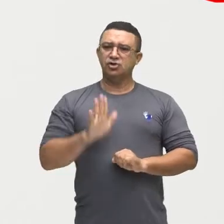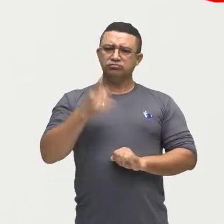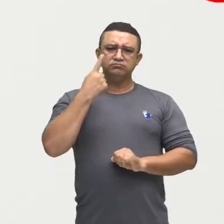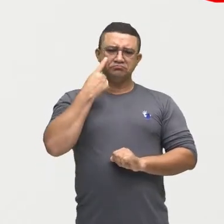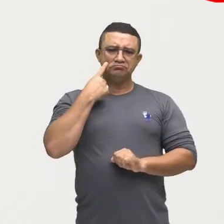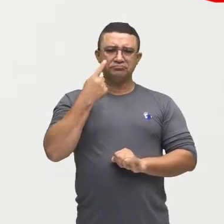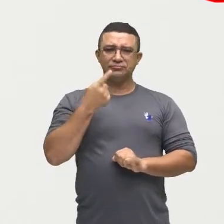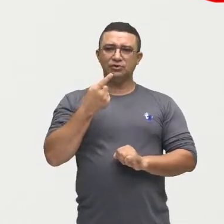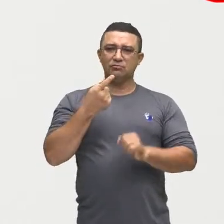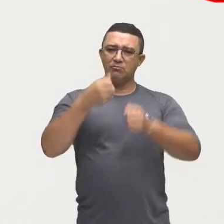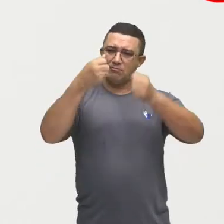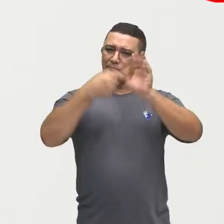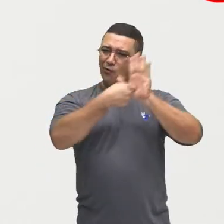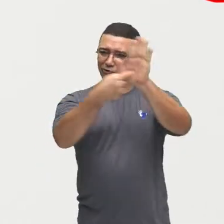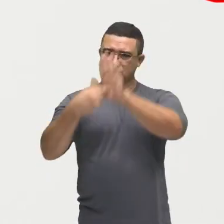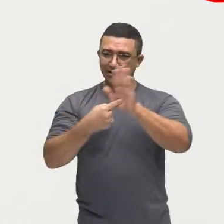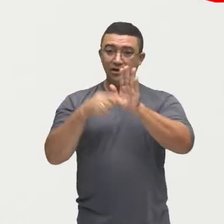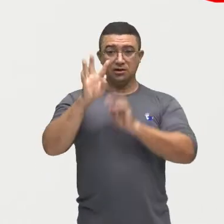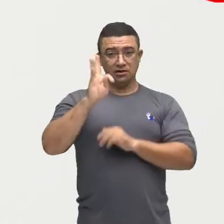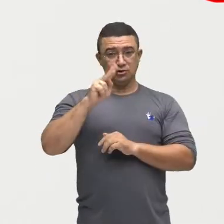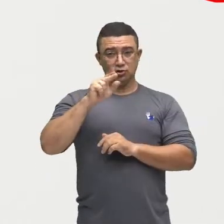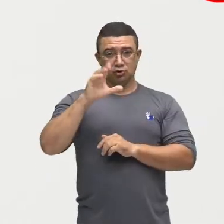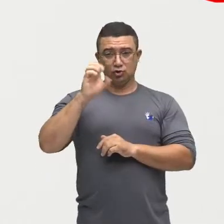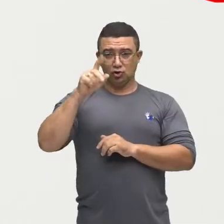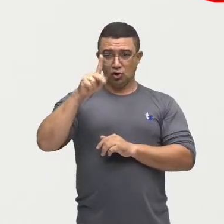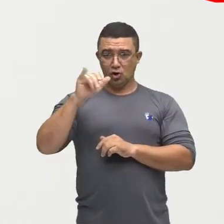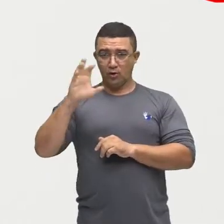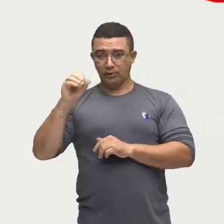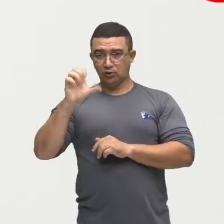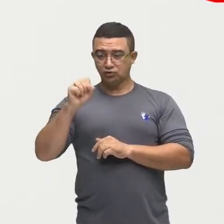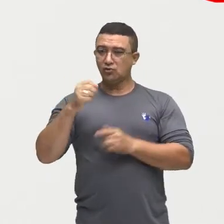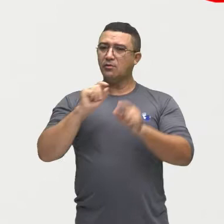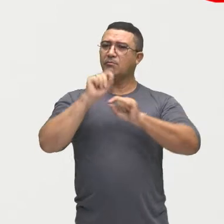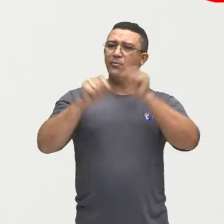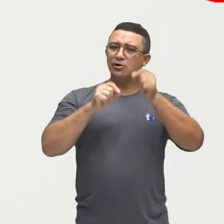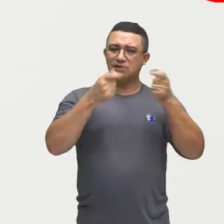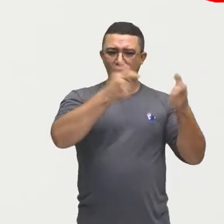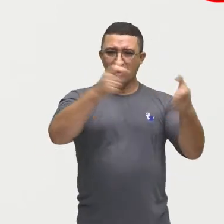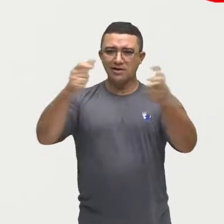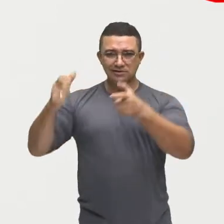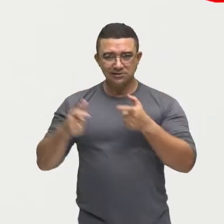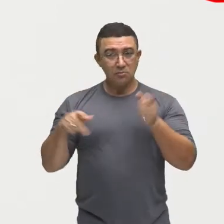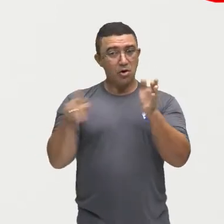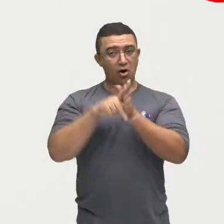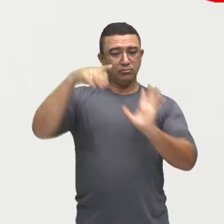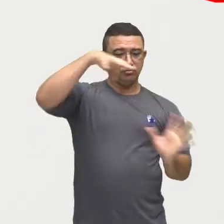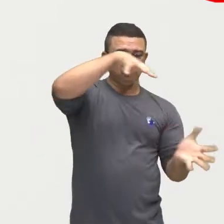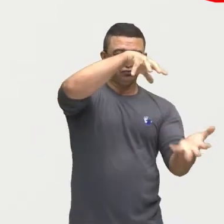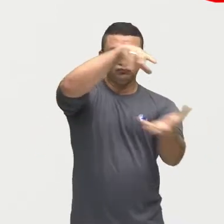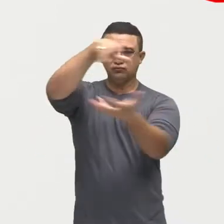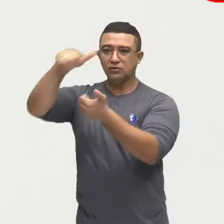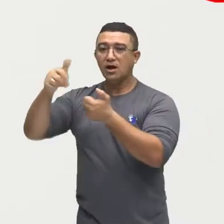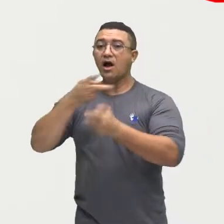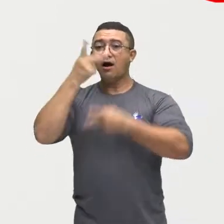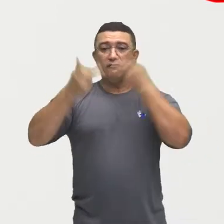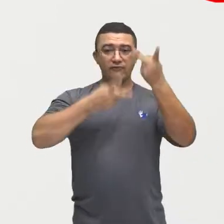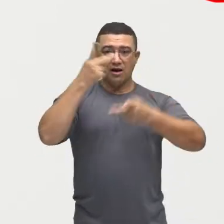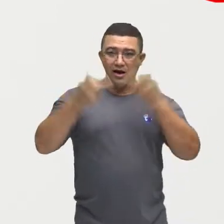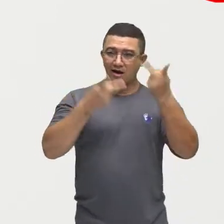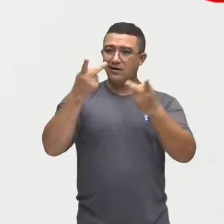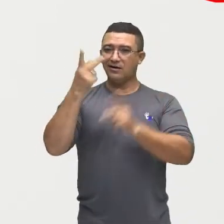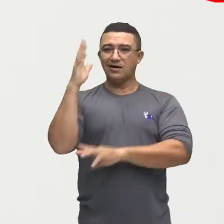os trópicos também eles vão definir aí as zonas da Terra, quando a gente vai falar sobre o clima, né, que